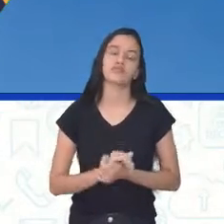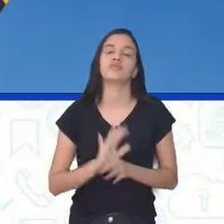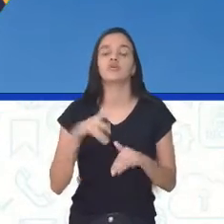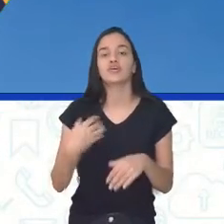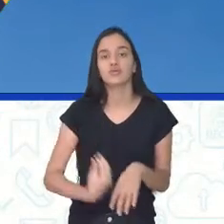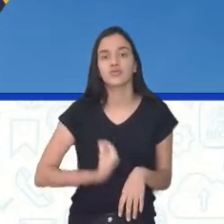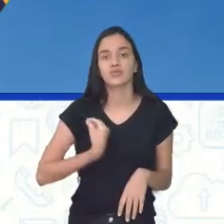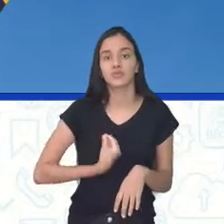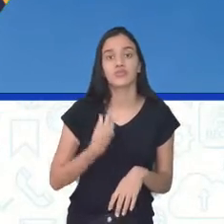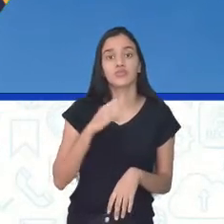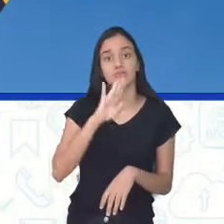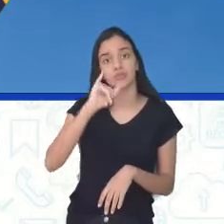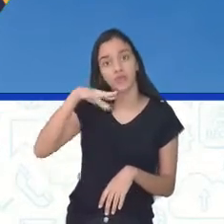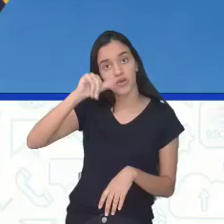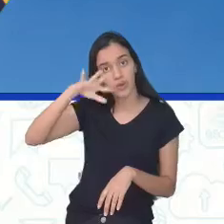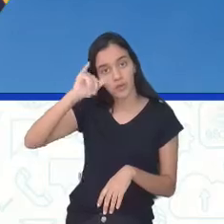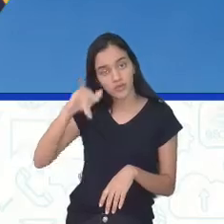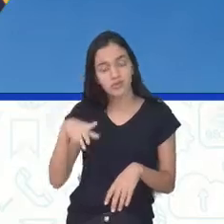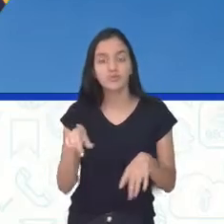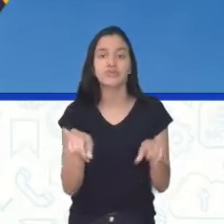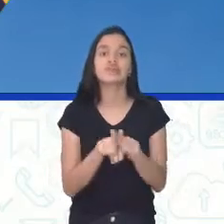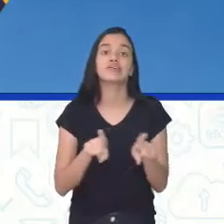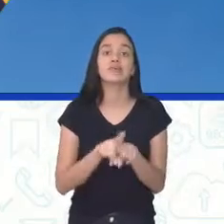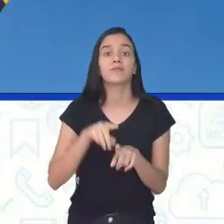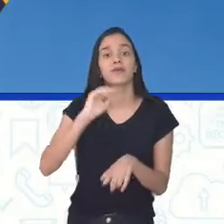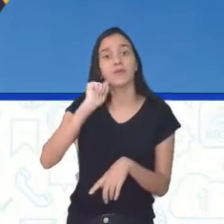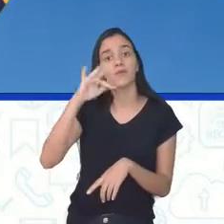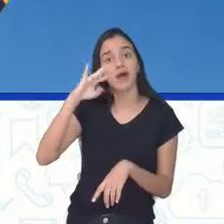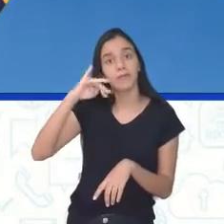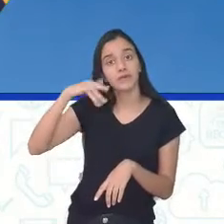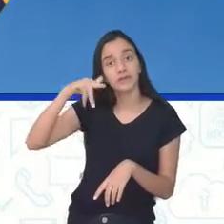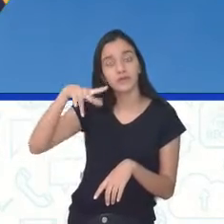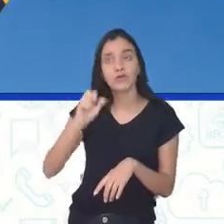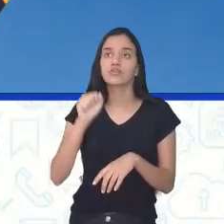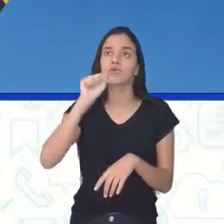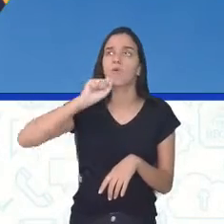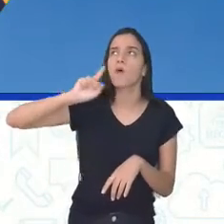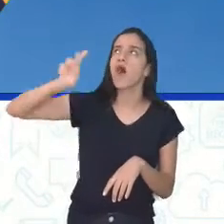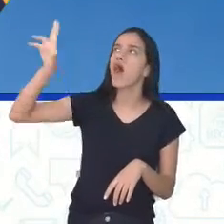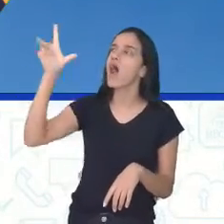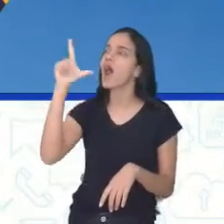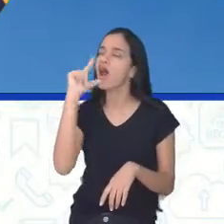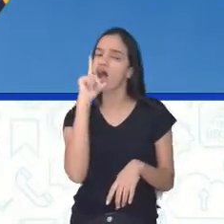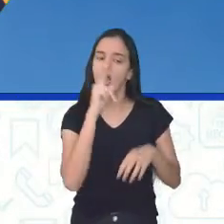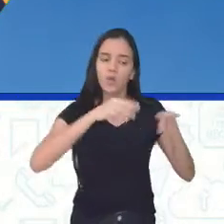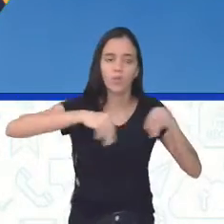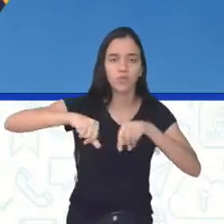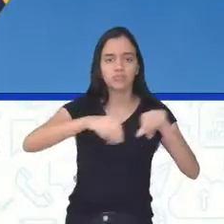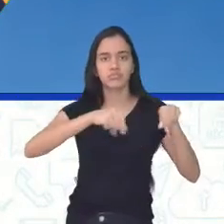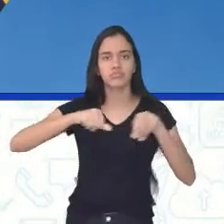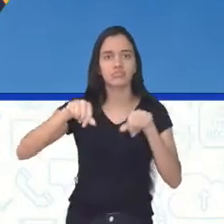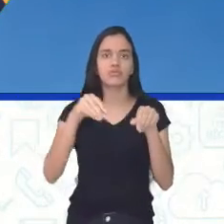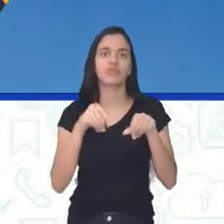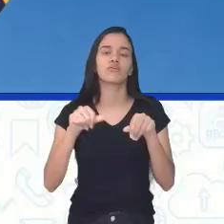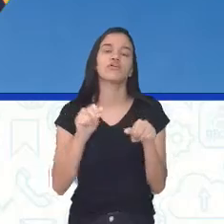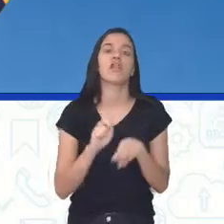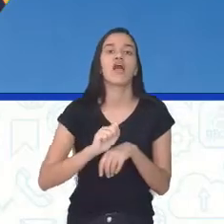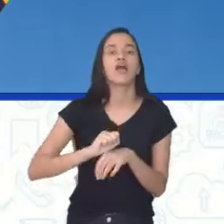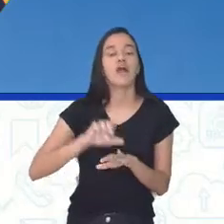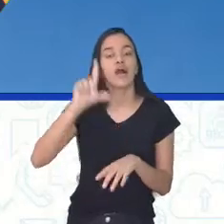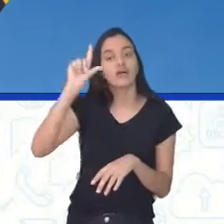Estudamos os bióticos, que são os seres vivos, e os abióticos, o ar, a água, o solo, né? A temperatura,